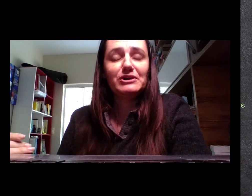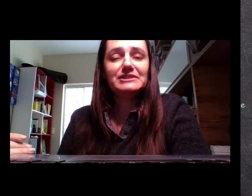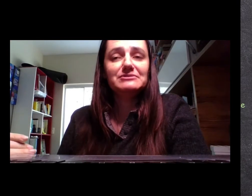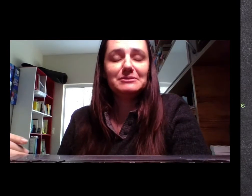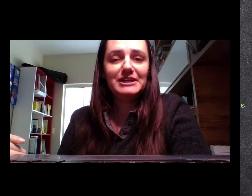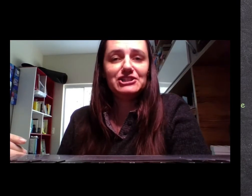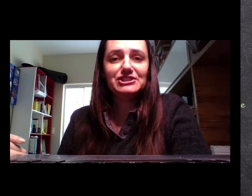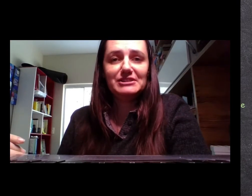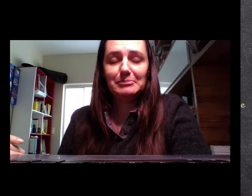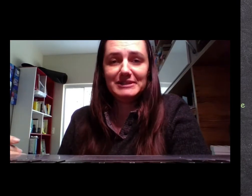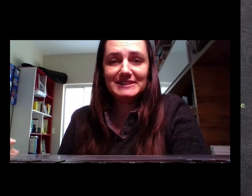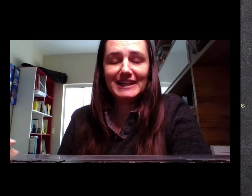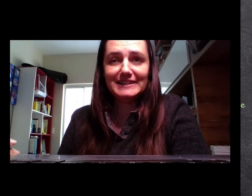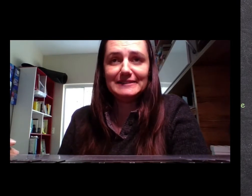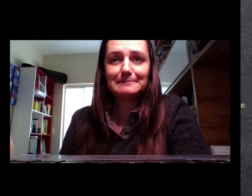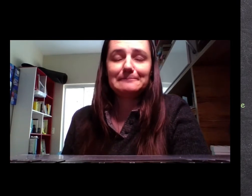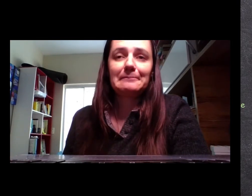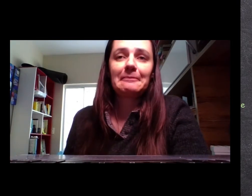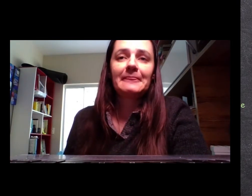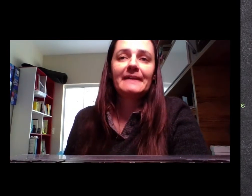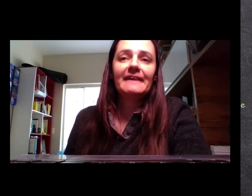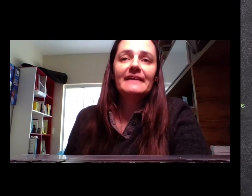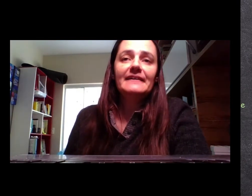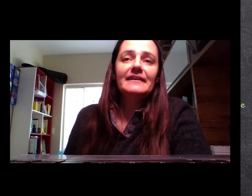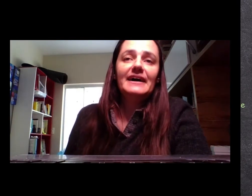no sistema endócrino também a gente dá uma pincelada.